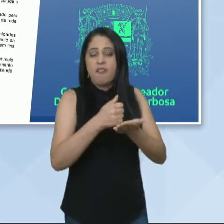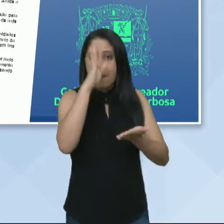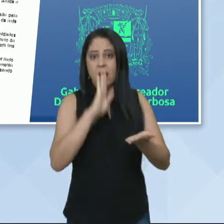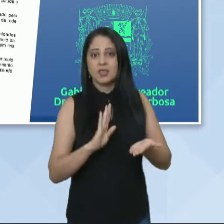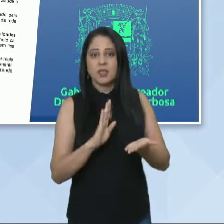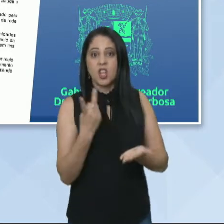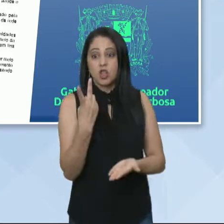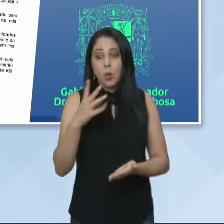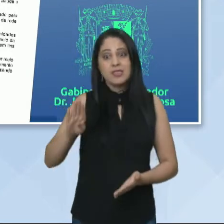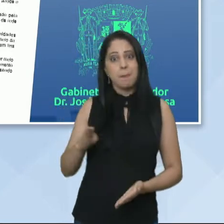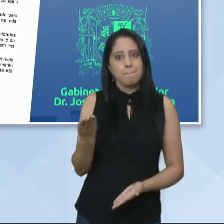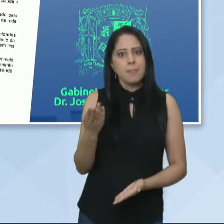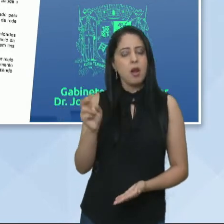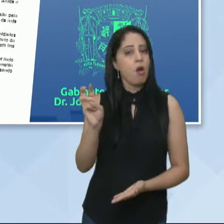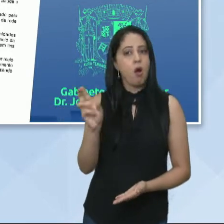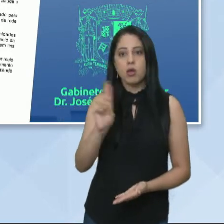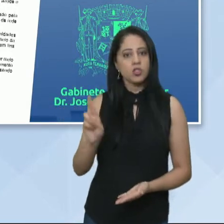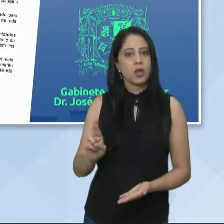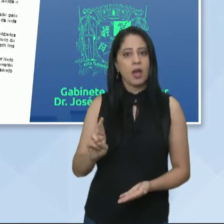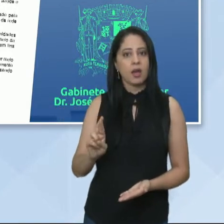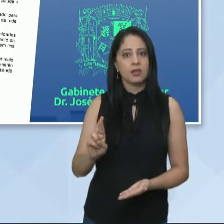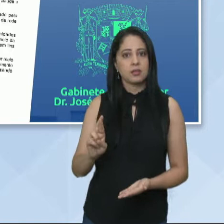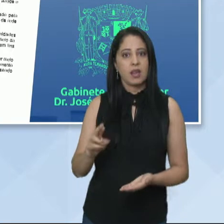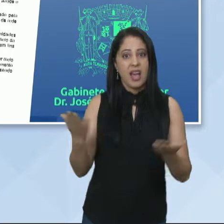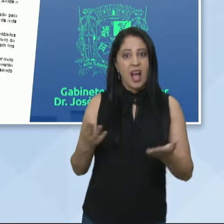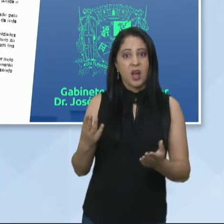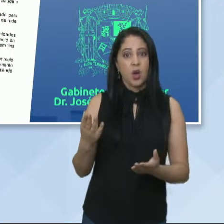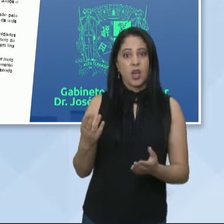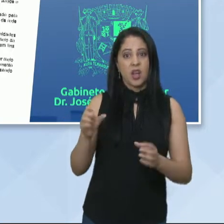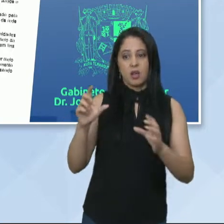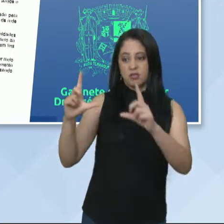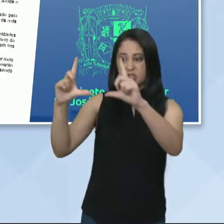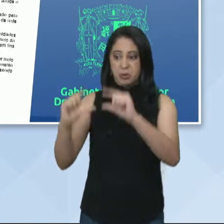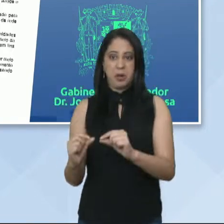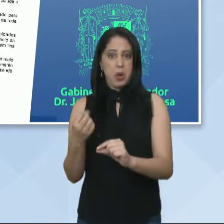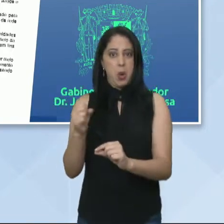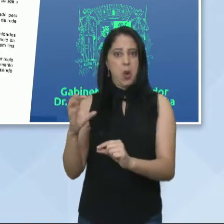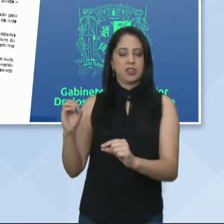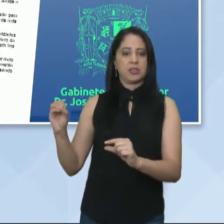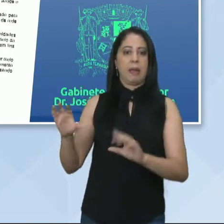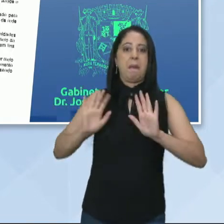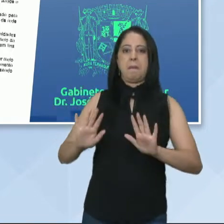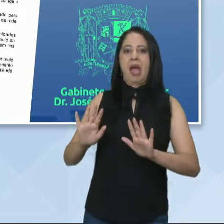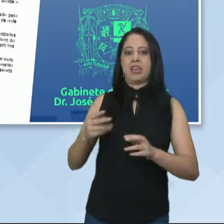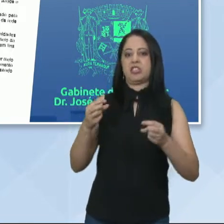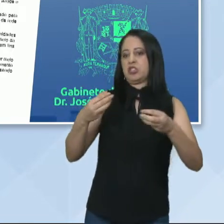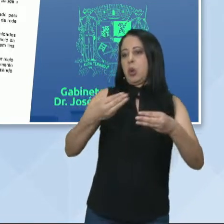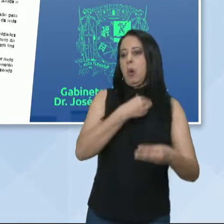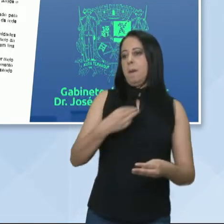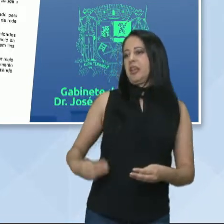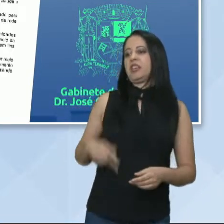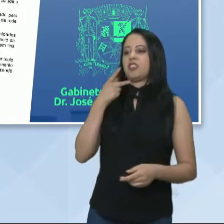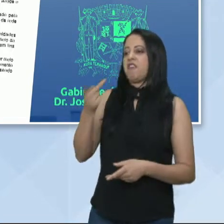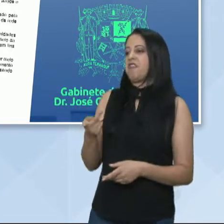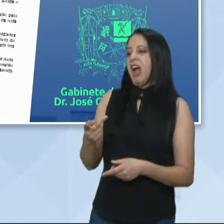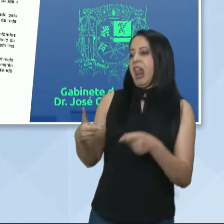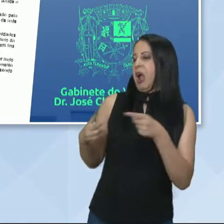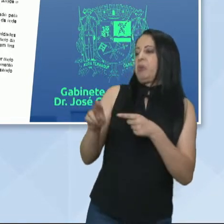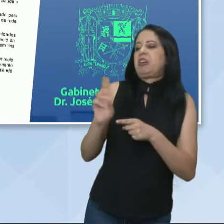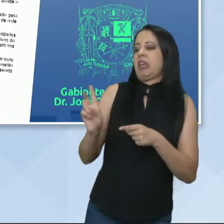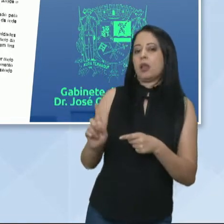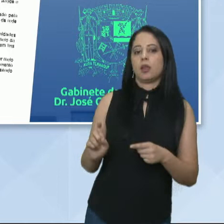2 bilhões vão cair para 804 milhões. Aí o Guedes fala: ninguém vai cortar a farmácia popular. Cortar